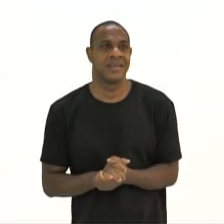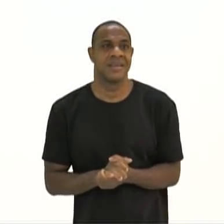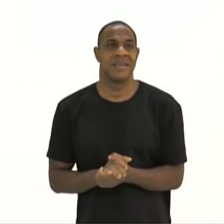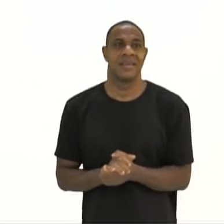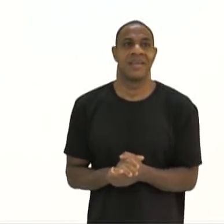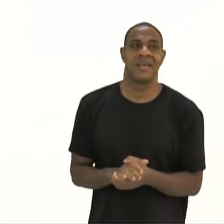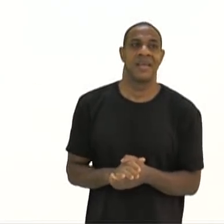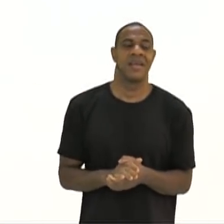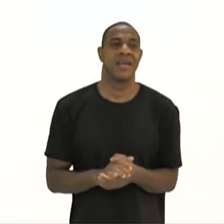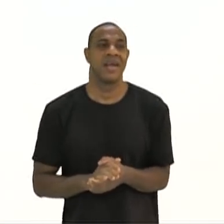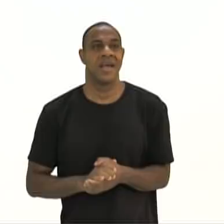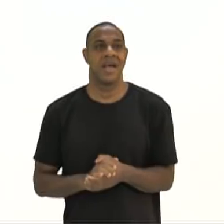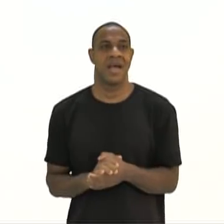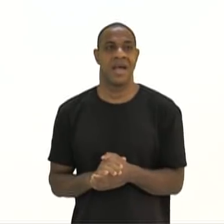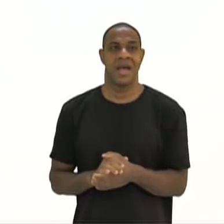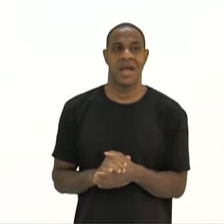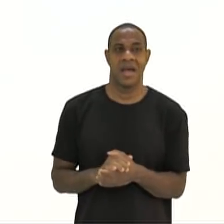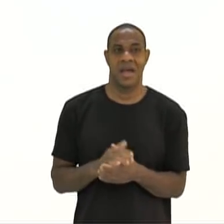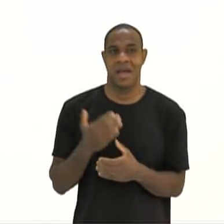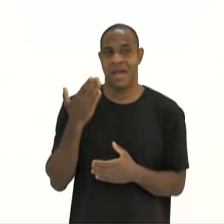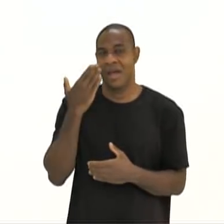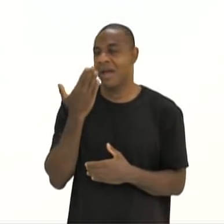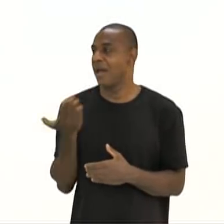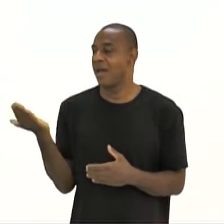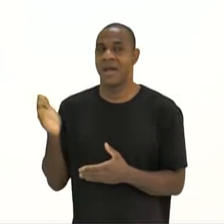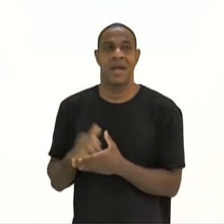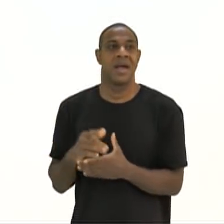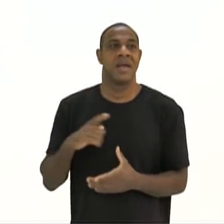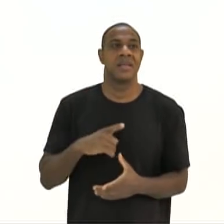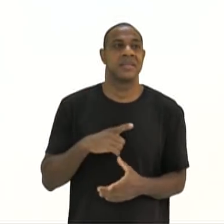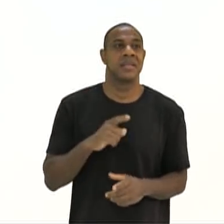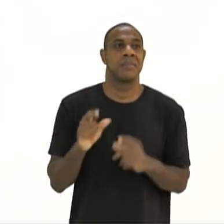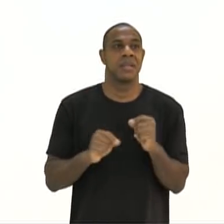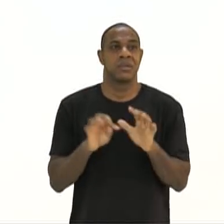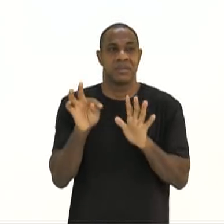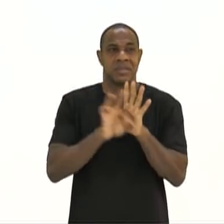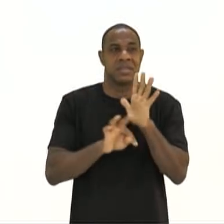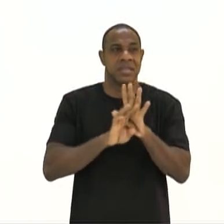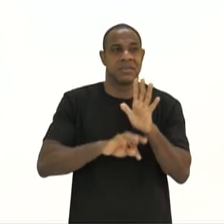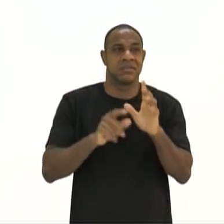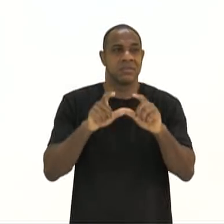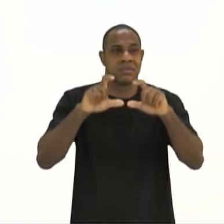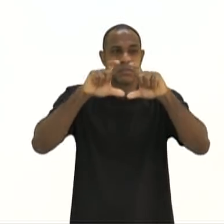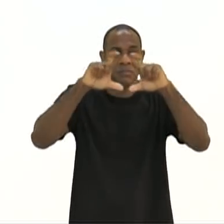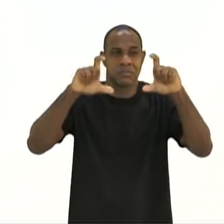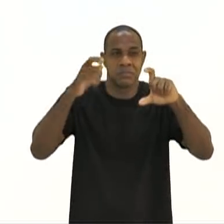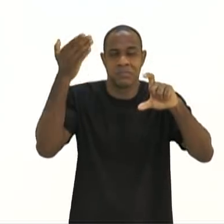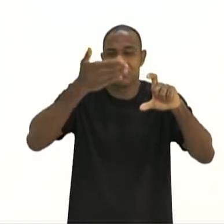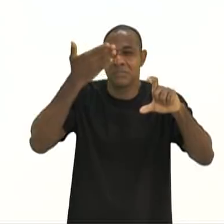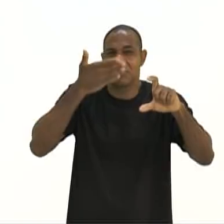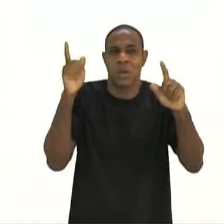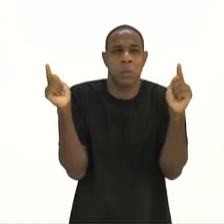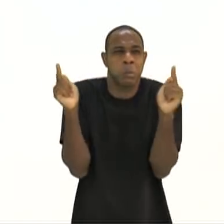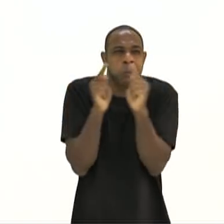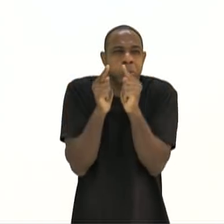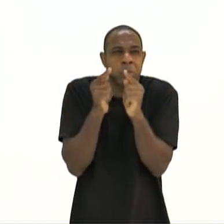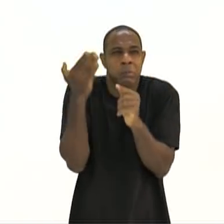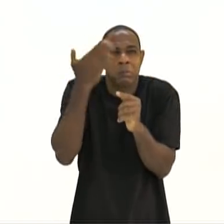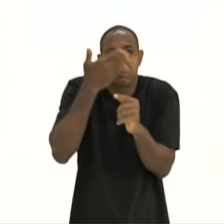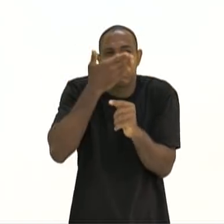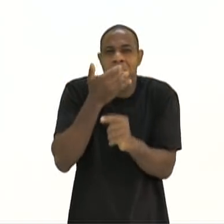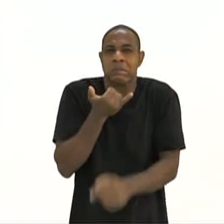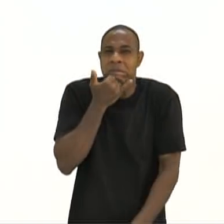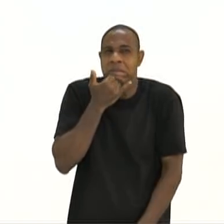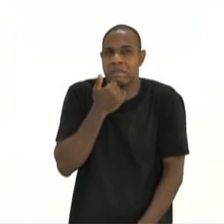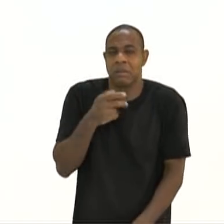Então, a gente tem aqui mais um textinho para a gente ler. Eu vou ler para vocês, porque ele ficou meio pequenininho aqui, né? As letras